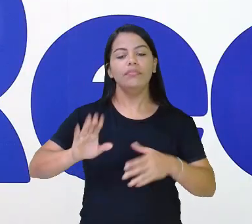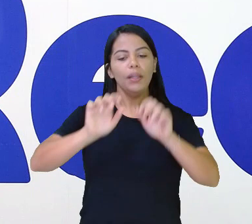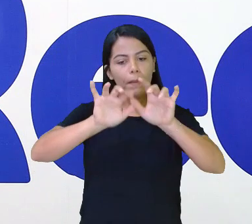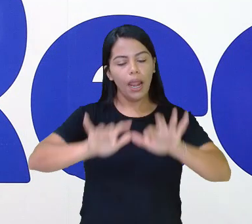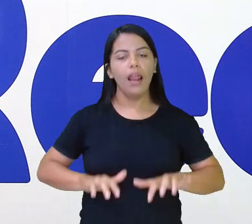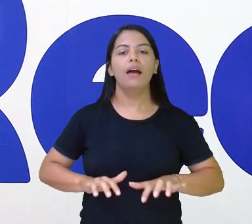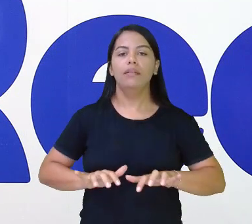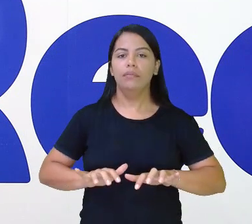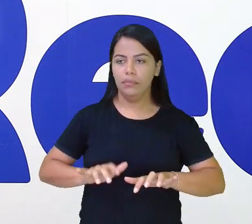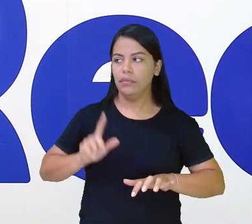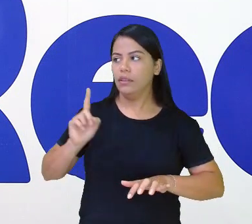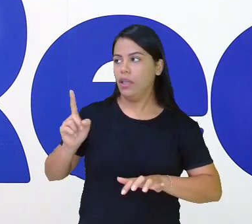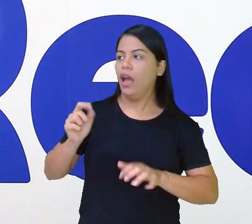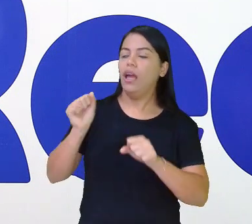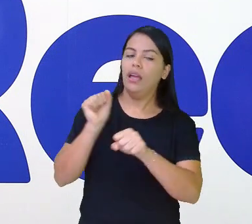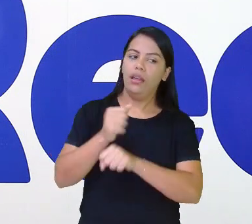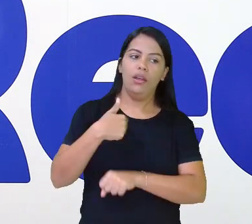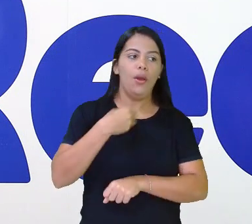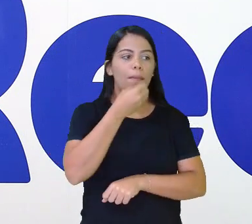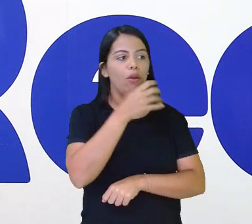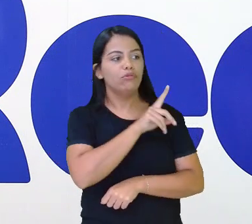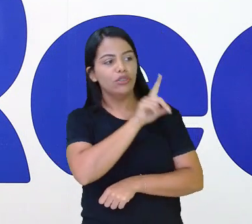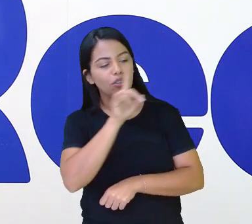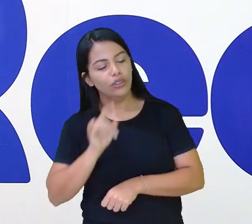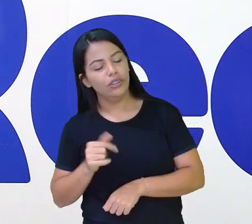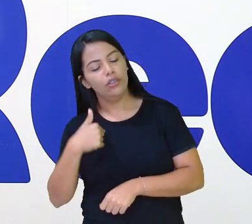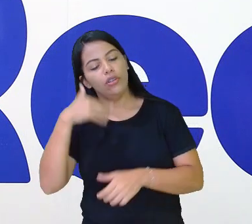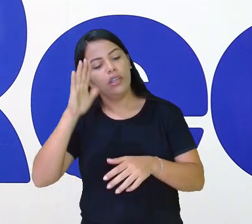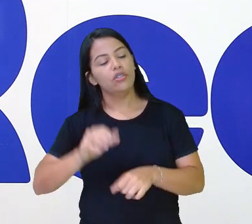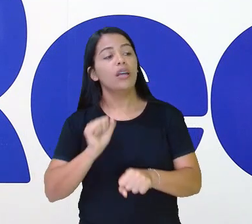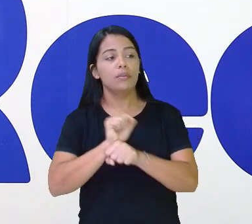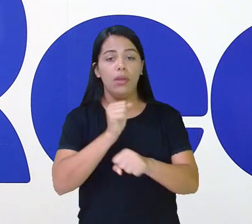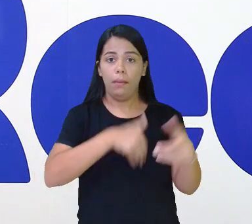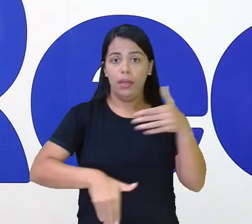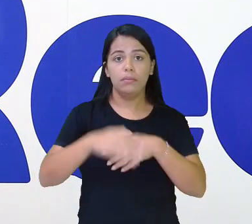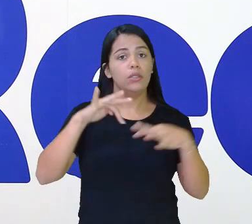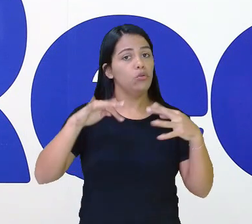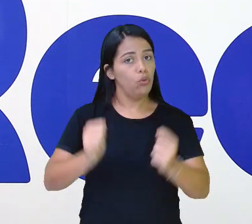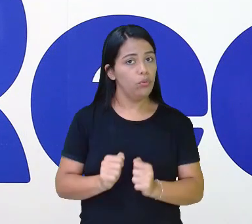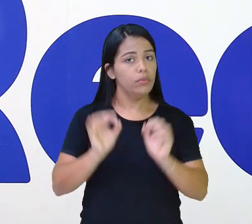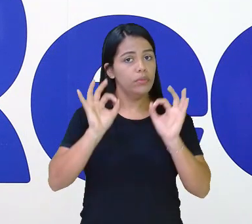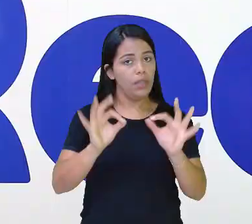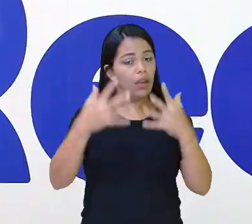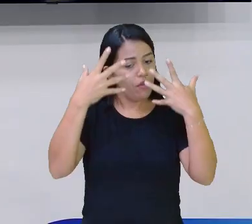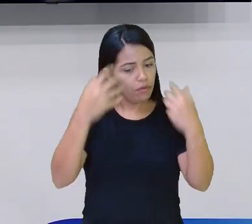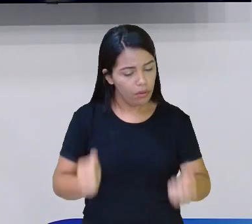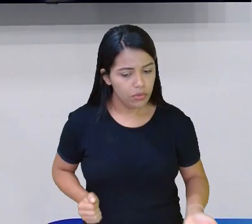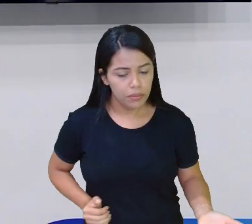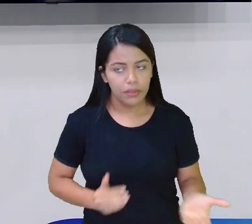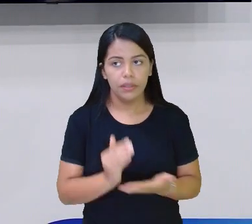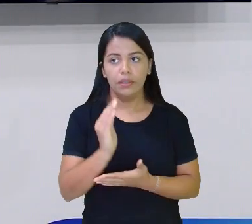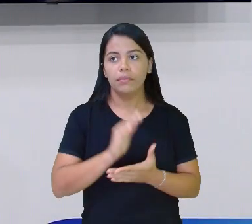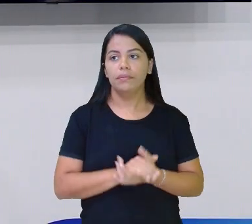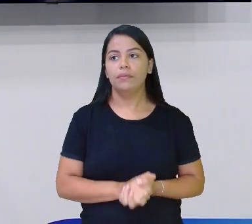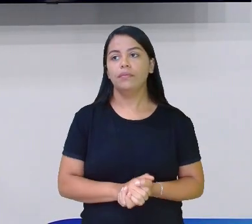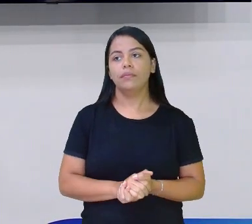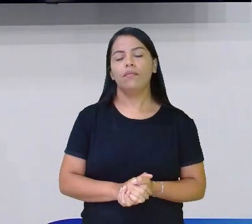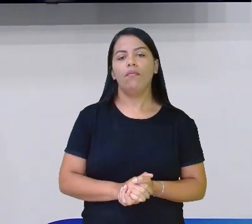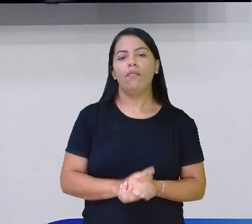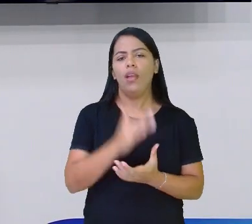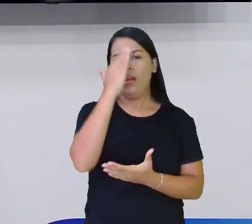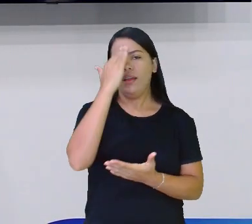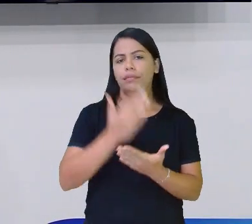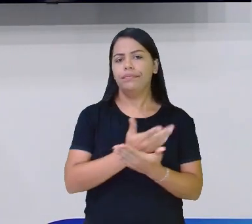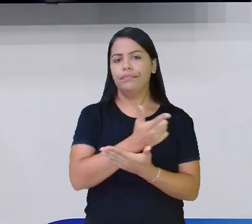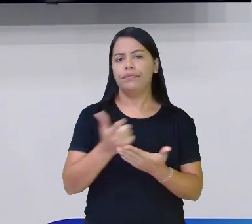aqui aguardando a participação de todo mundo que está chegando por aqui. Vamos embora. Vamos embora. Creio que